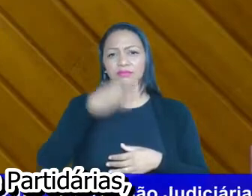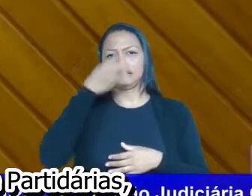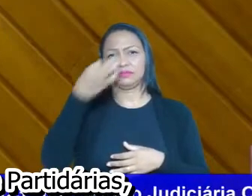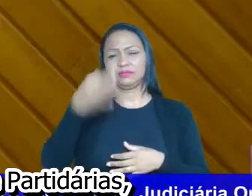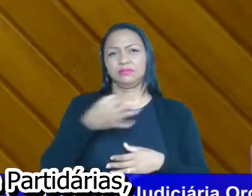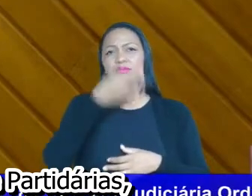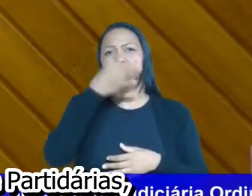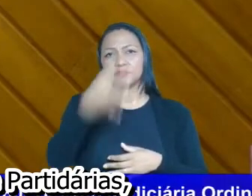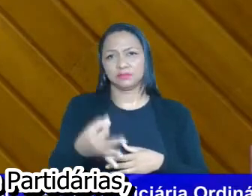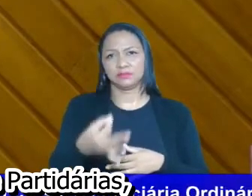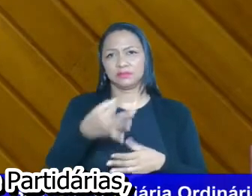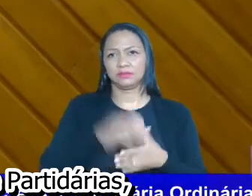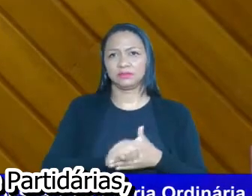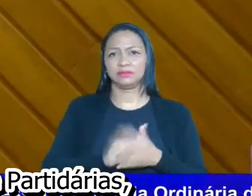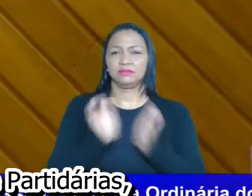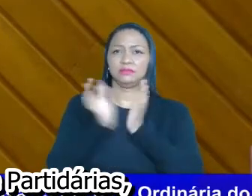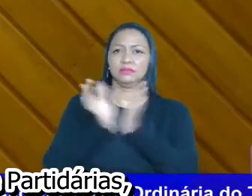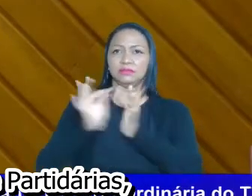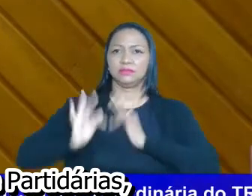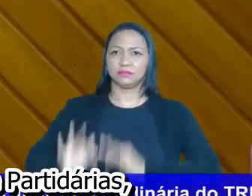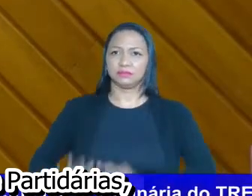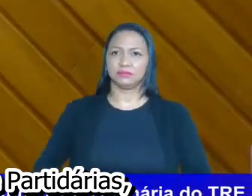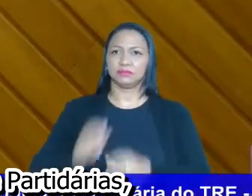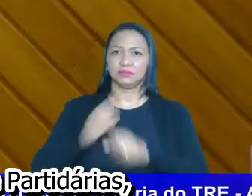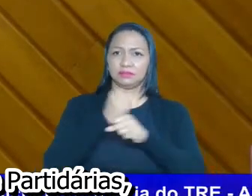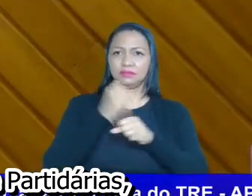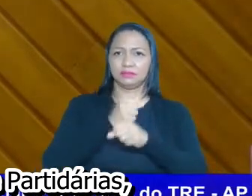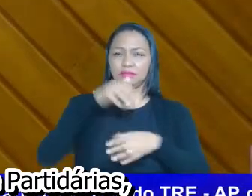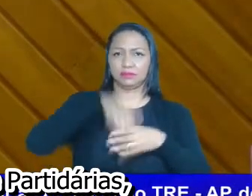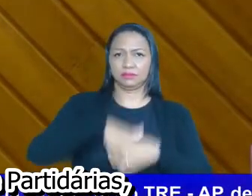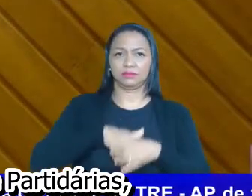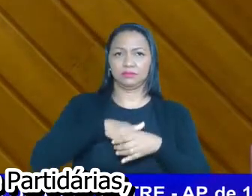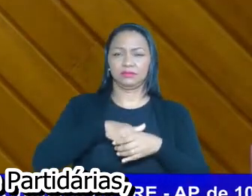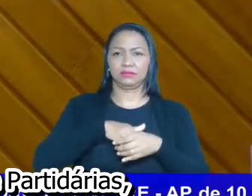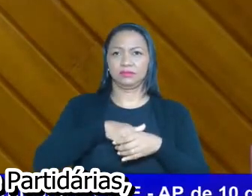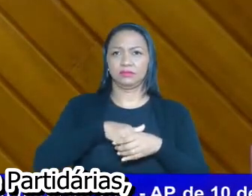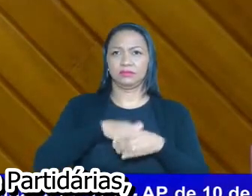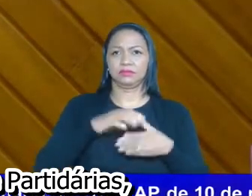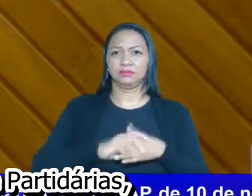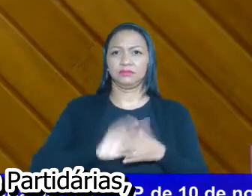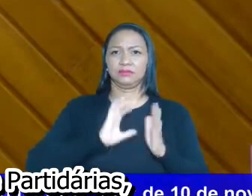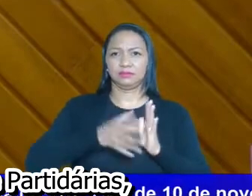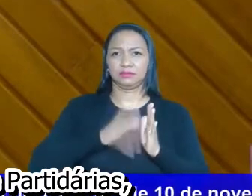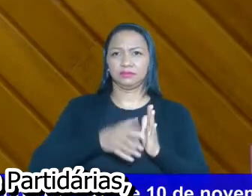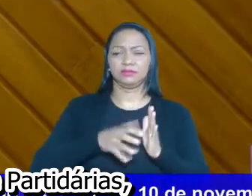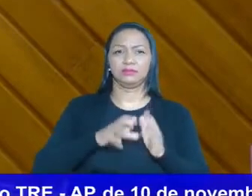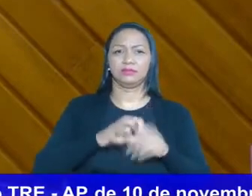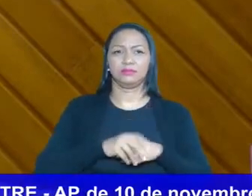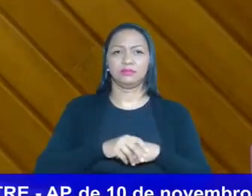parecer do Núcleo de Análise de Contas Eleitorais e Partidárias,